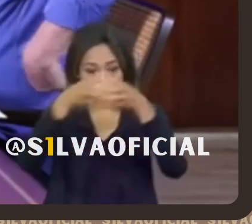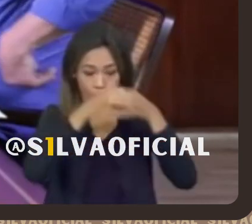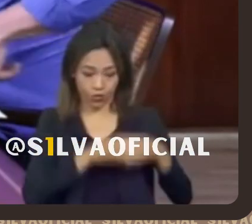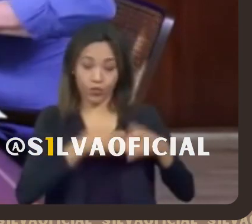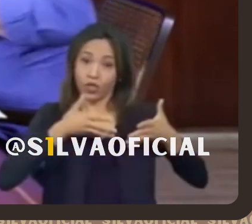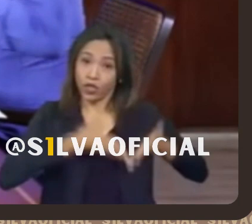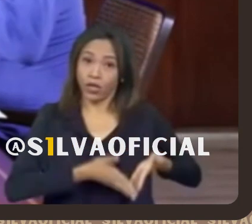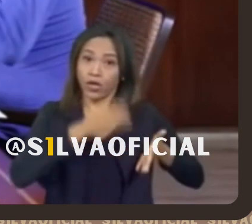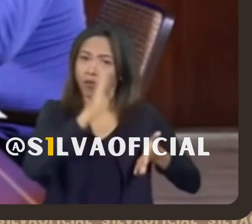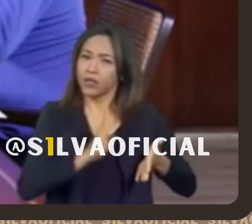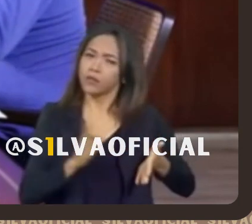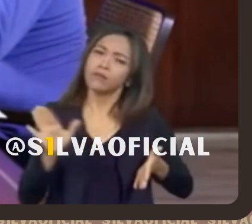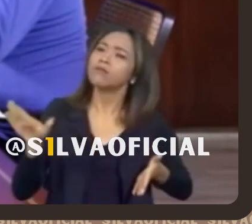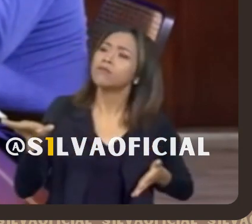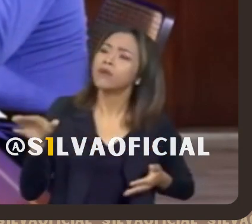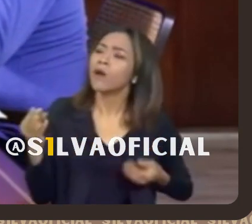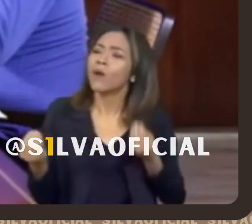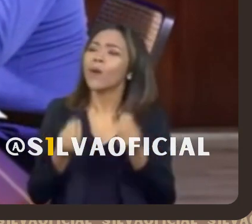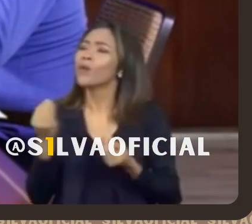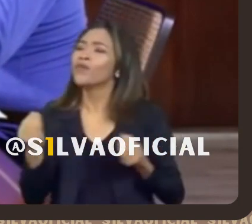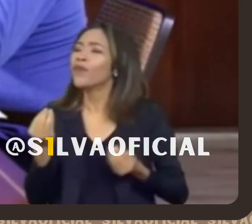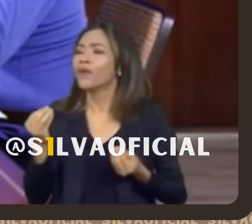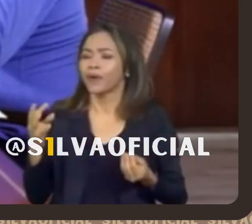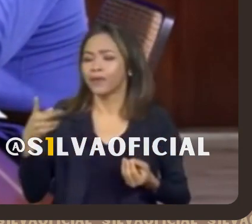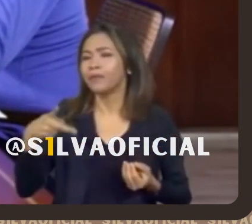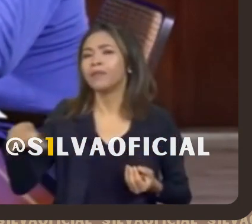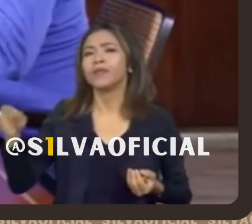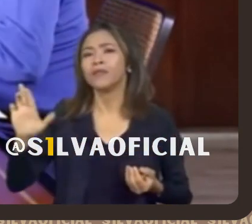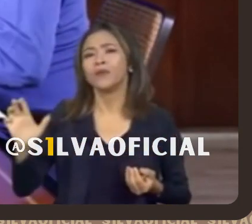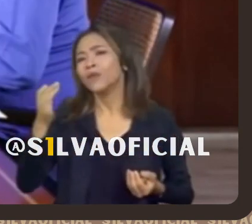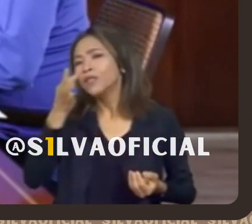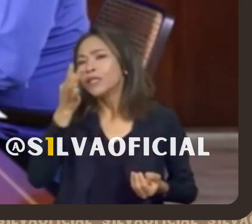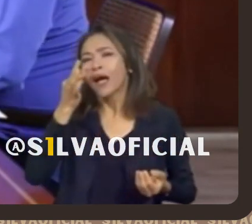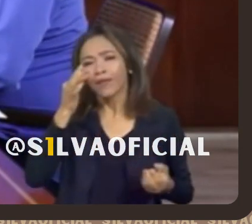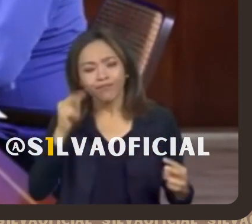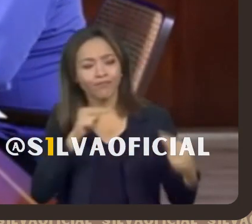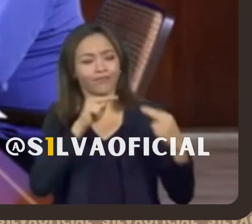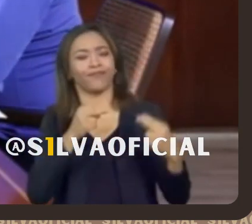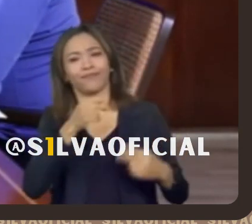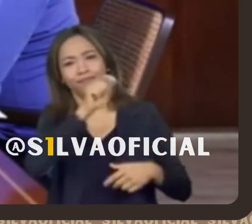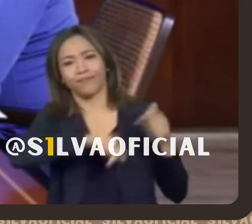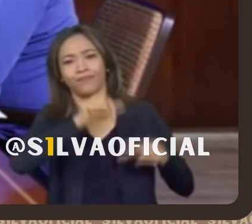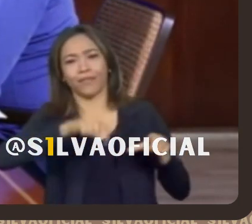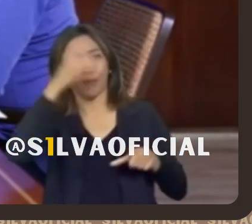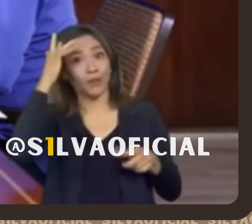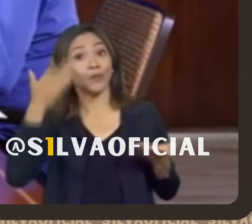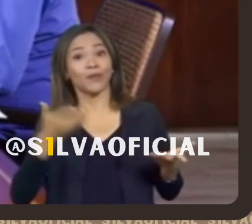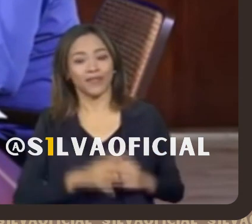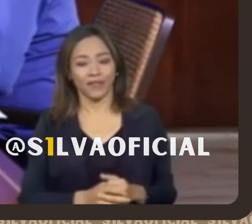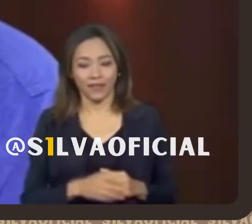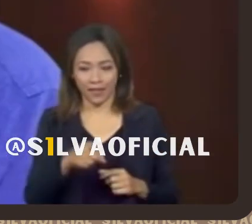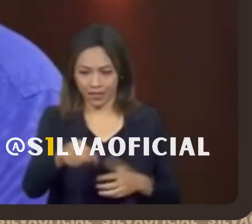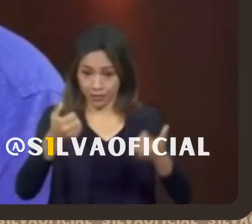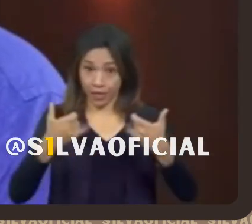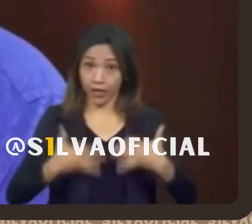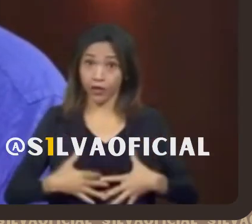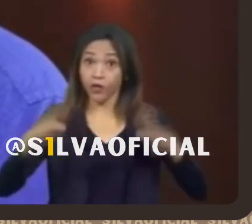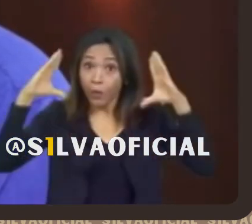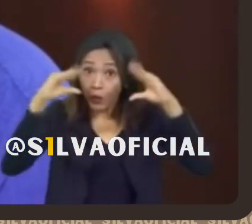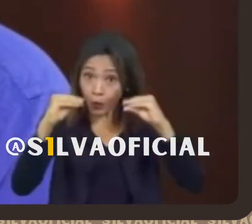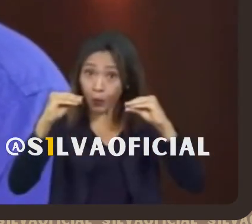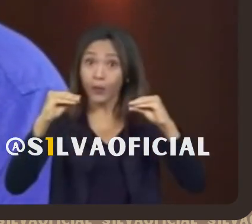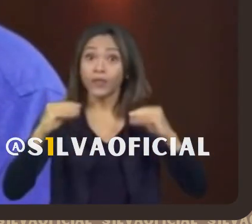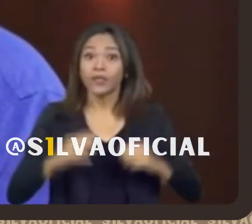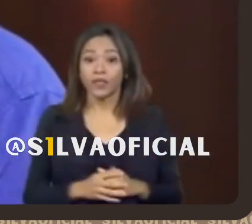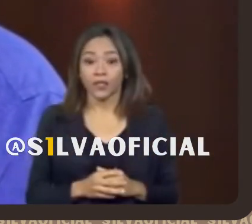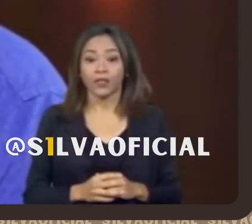foi estar lá ontem na noite ol o Showa foi uma uma noite inusitada né porque